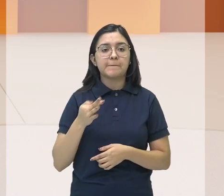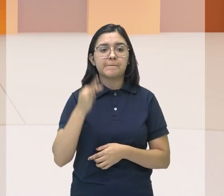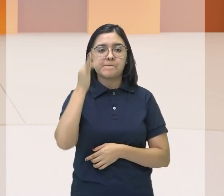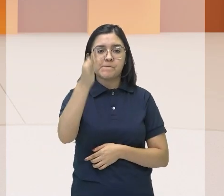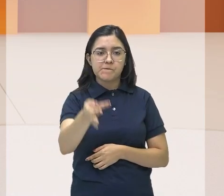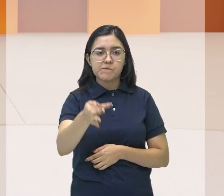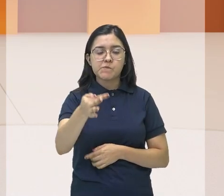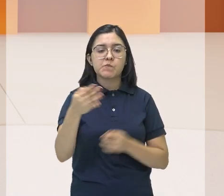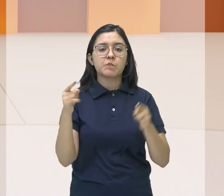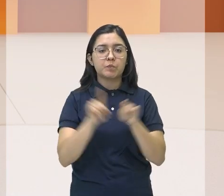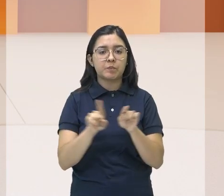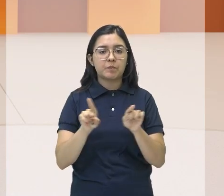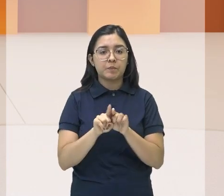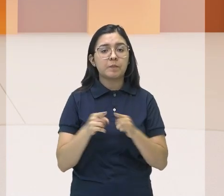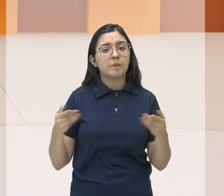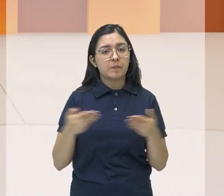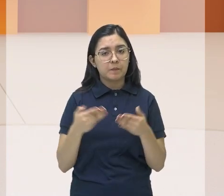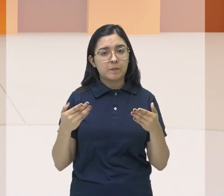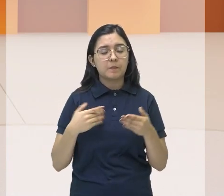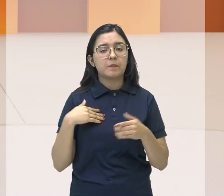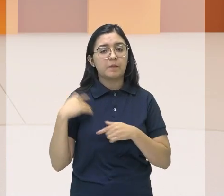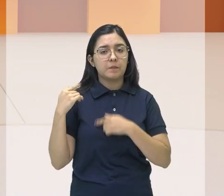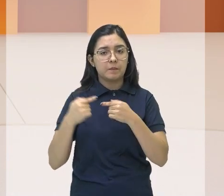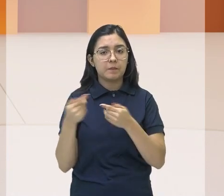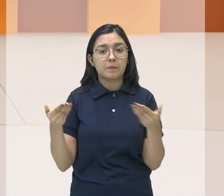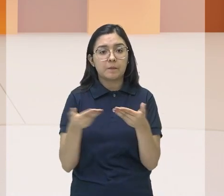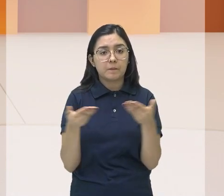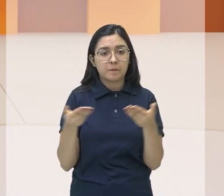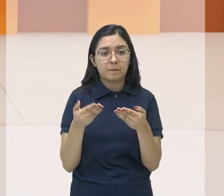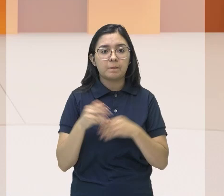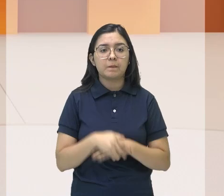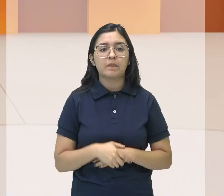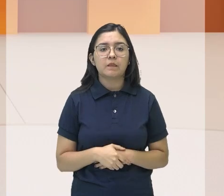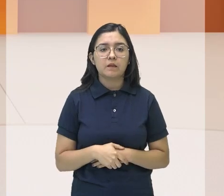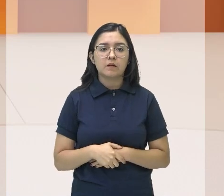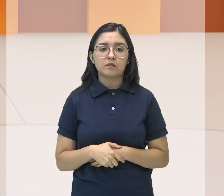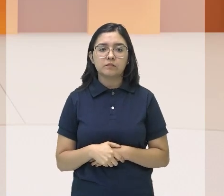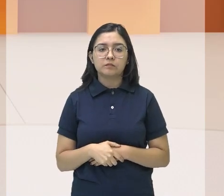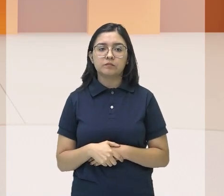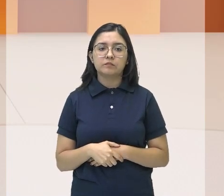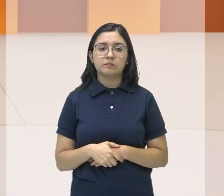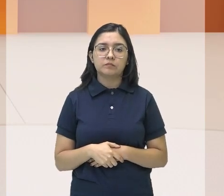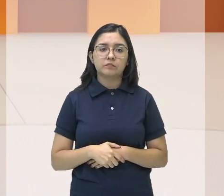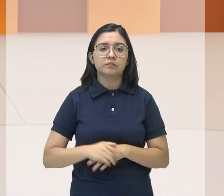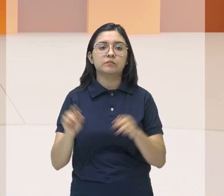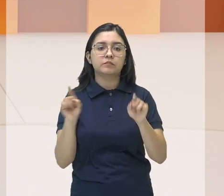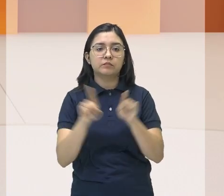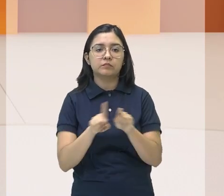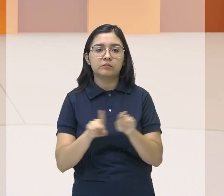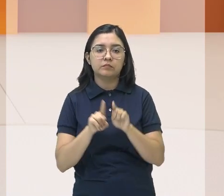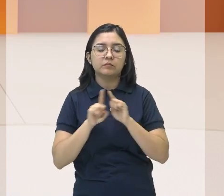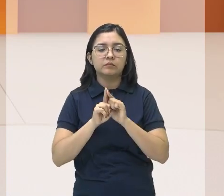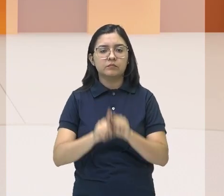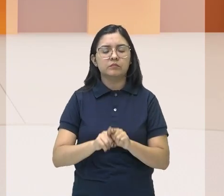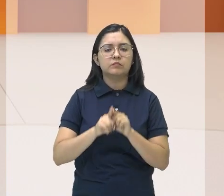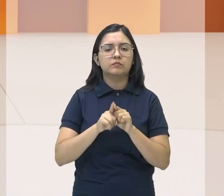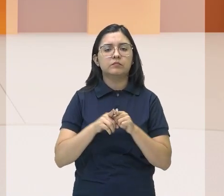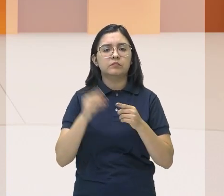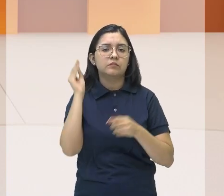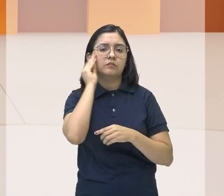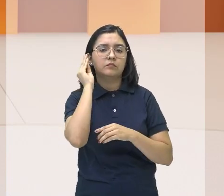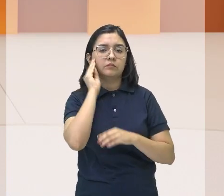futuras e também para a geração atual, né? E se acompanhando esses avanços, essas